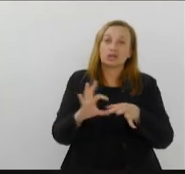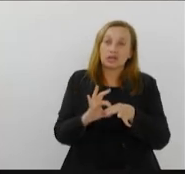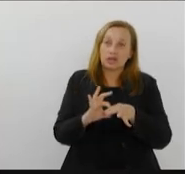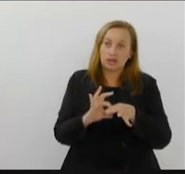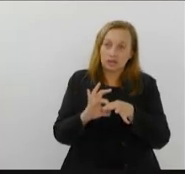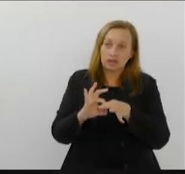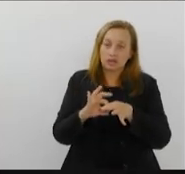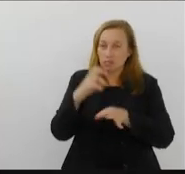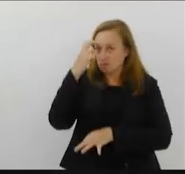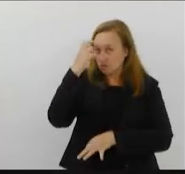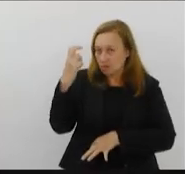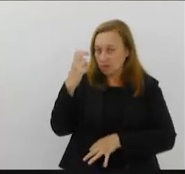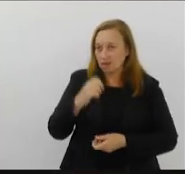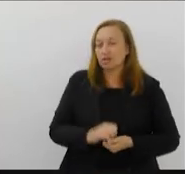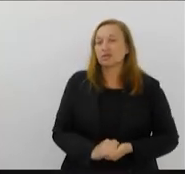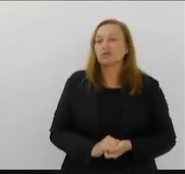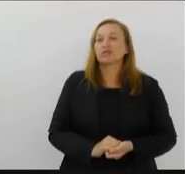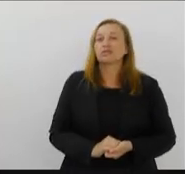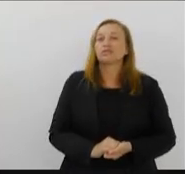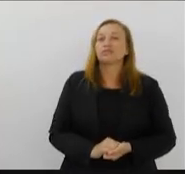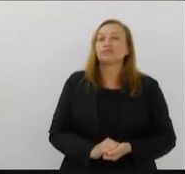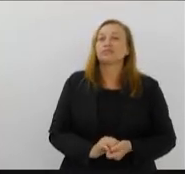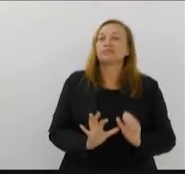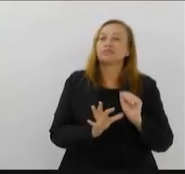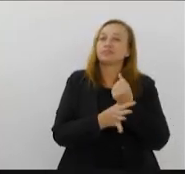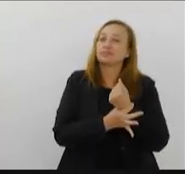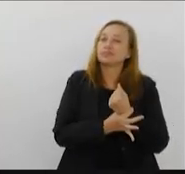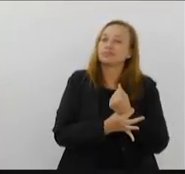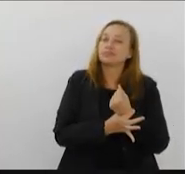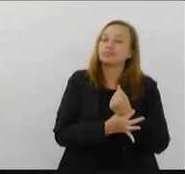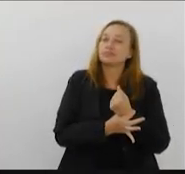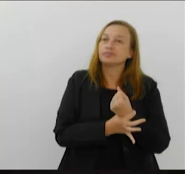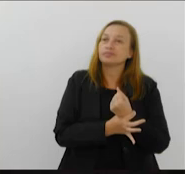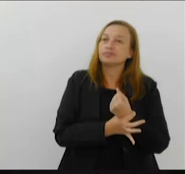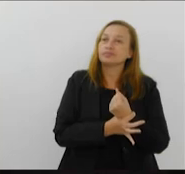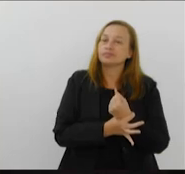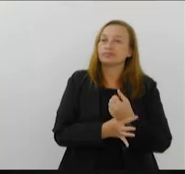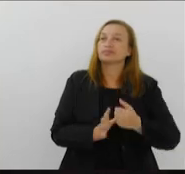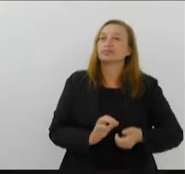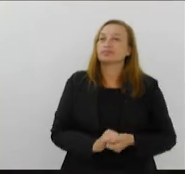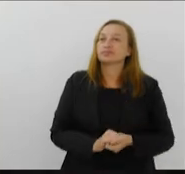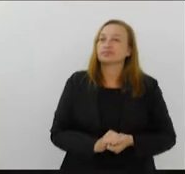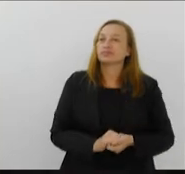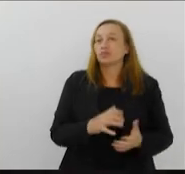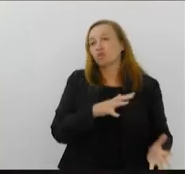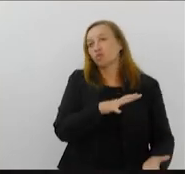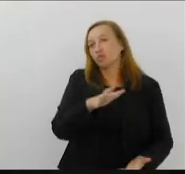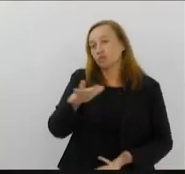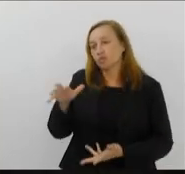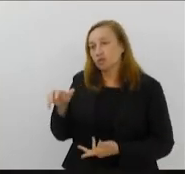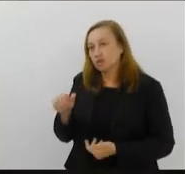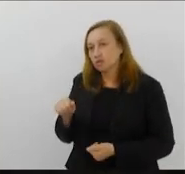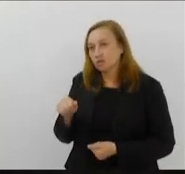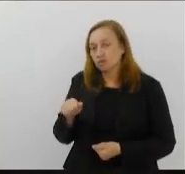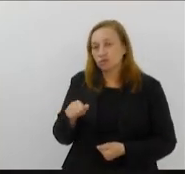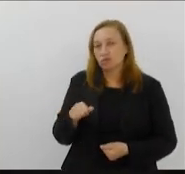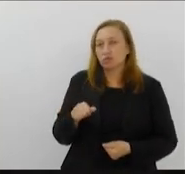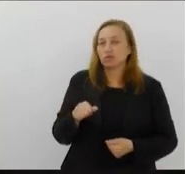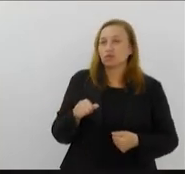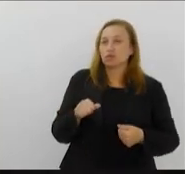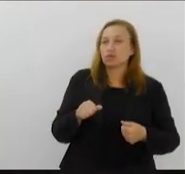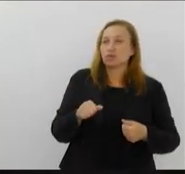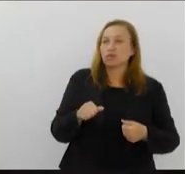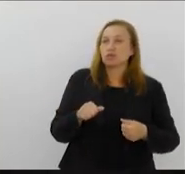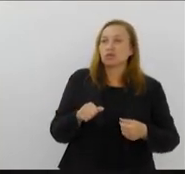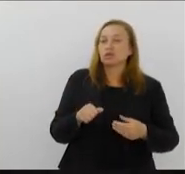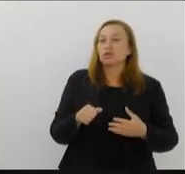muito inteligente e garantir que direcionamentos como o mundo, além do direcionamento federal, então o